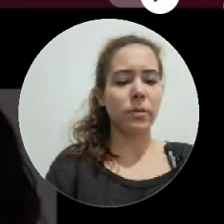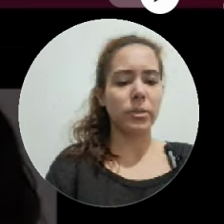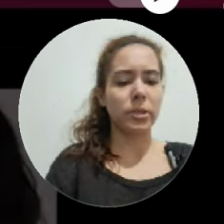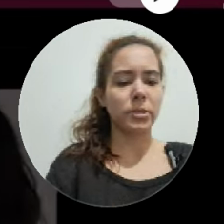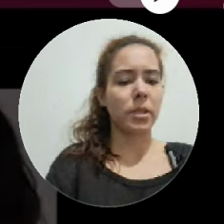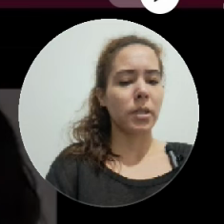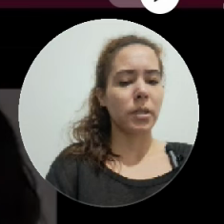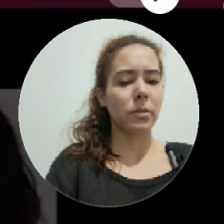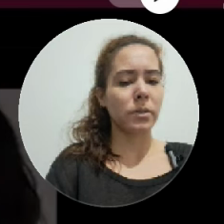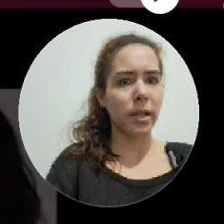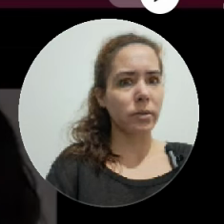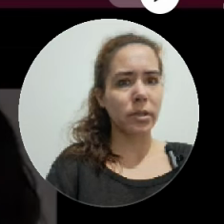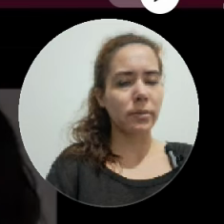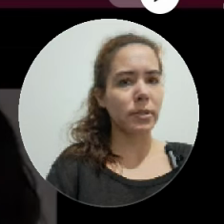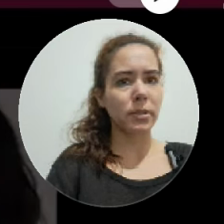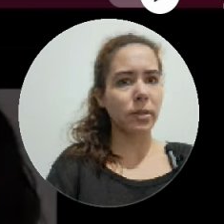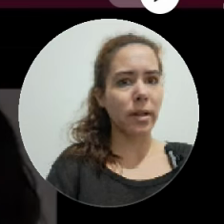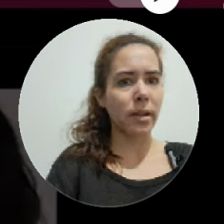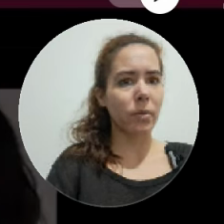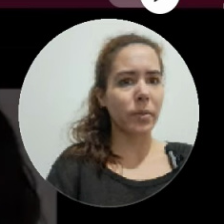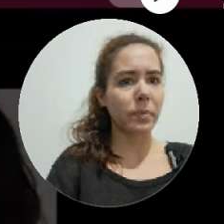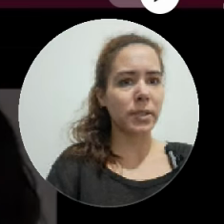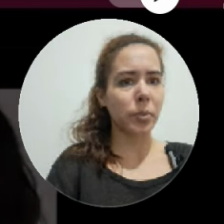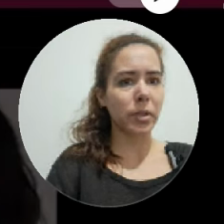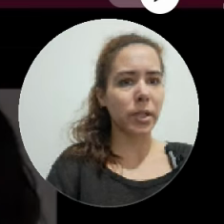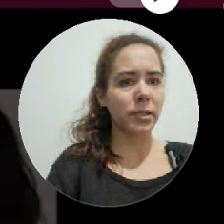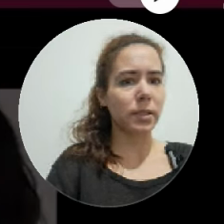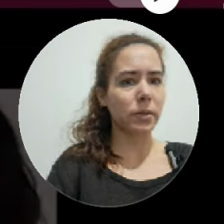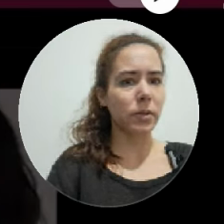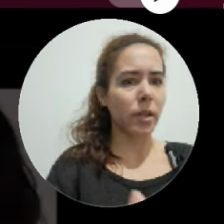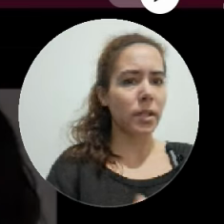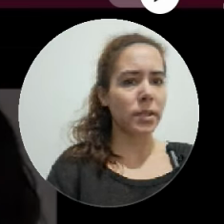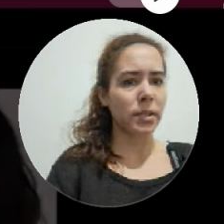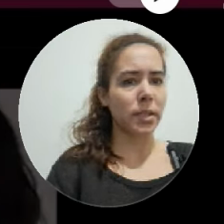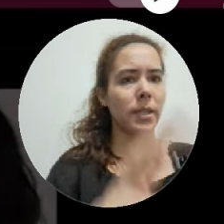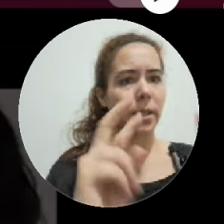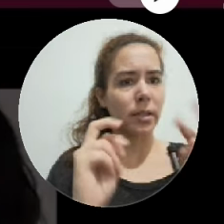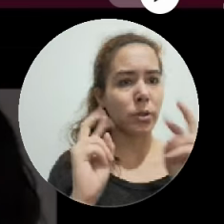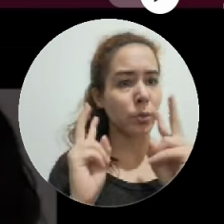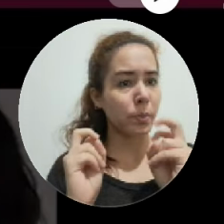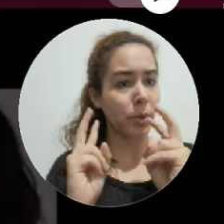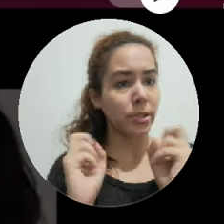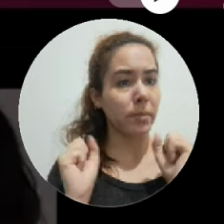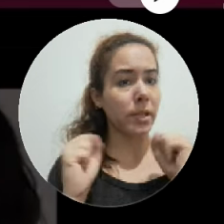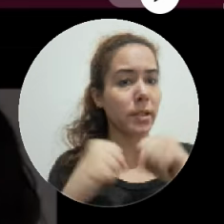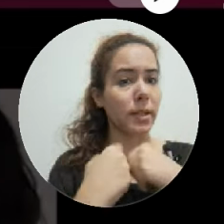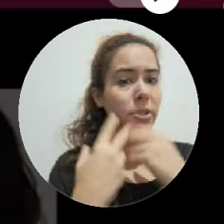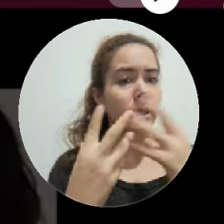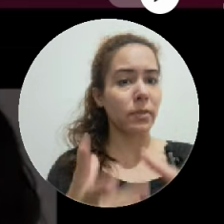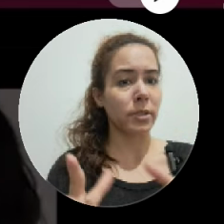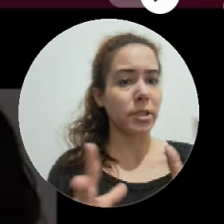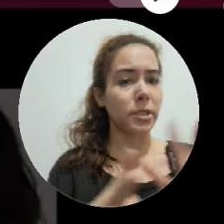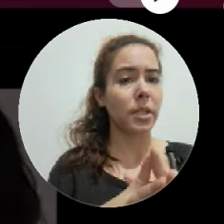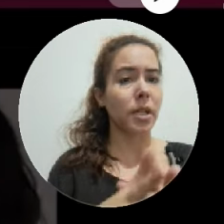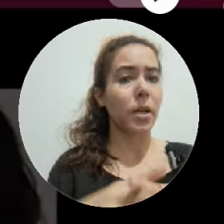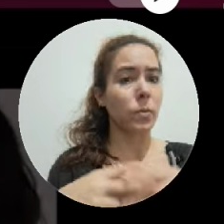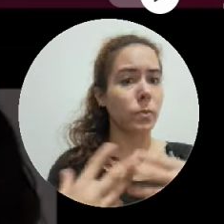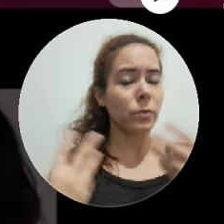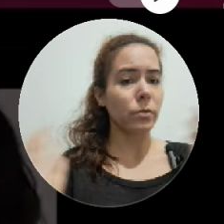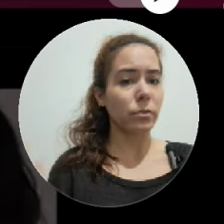os livros, então certos livros não era realmente pra ser publicado. Então, se supostamente este livro